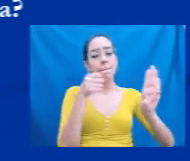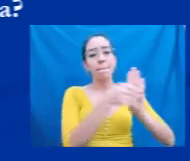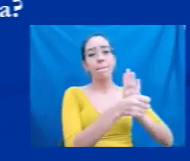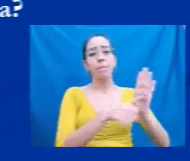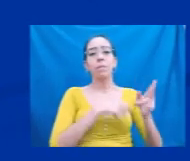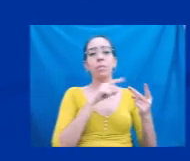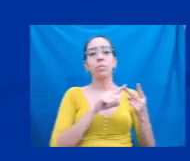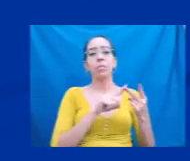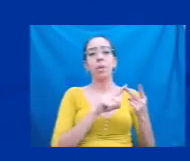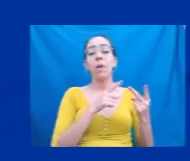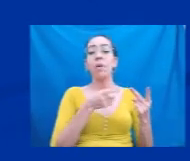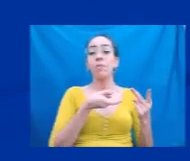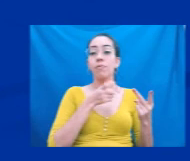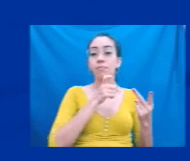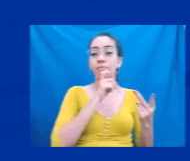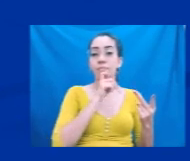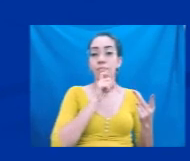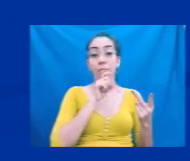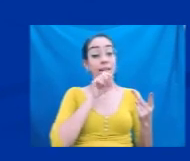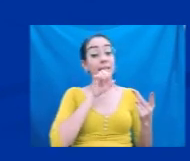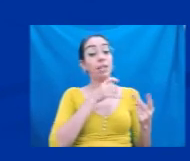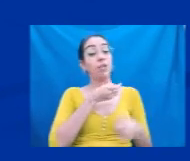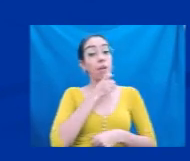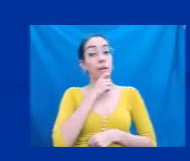que ser armazenados a temperaturas mais baixas, né?